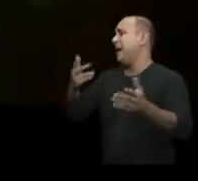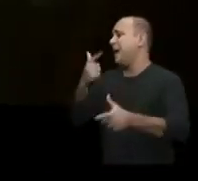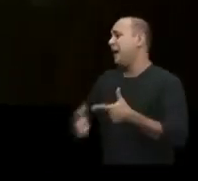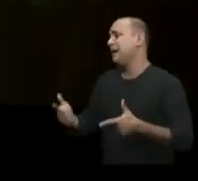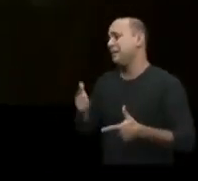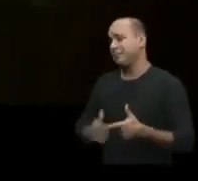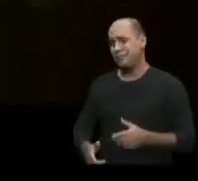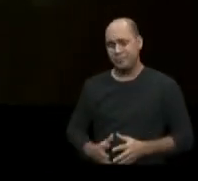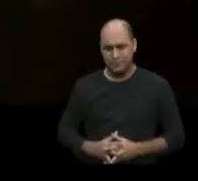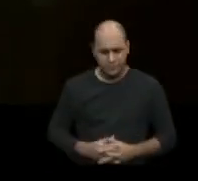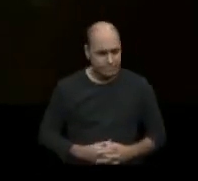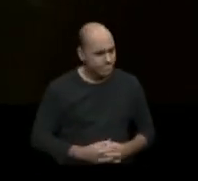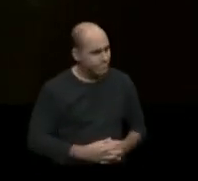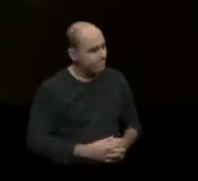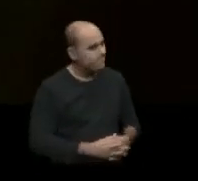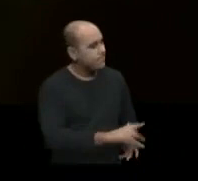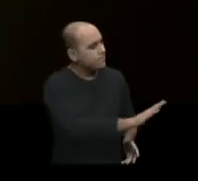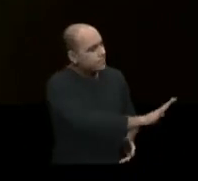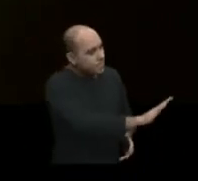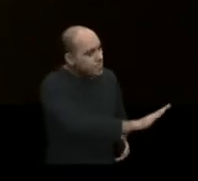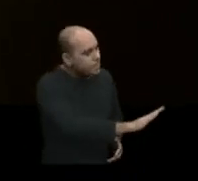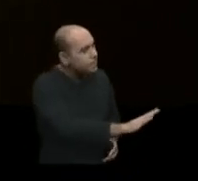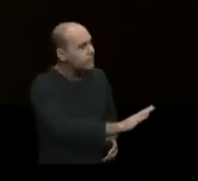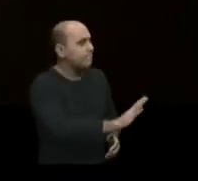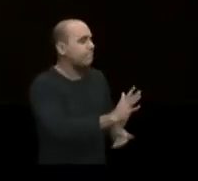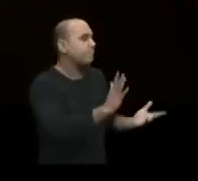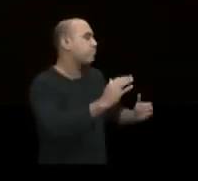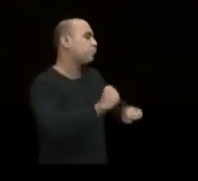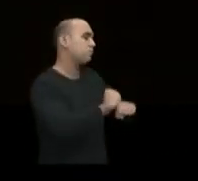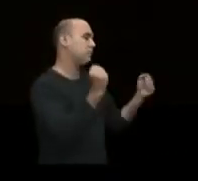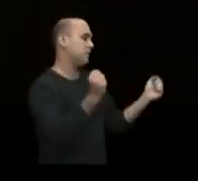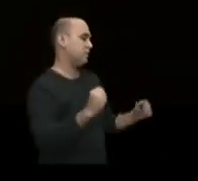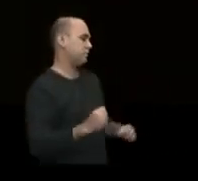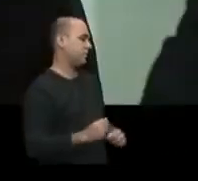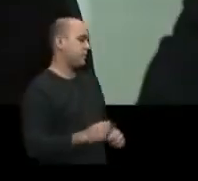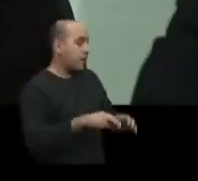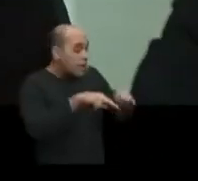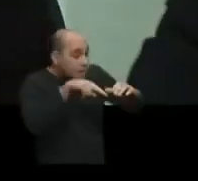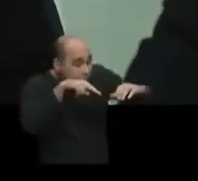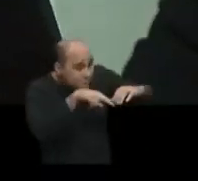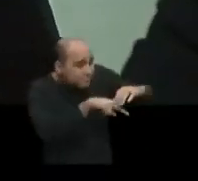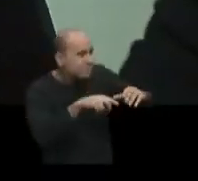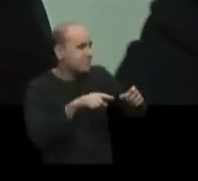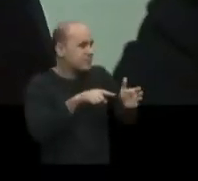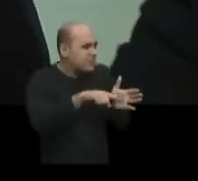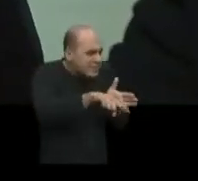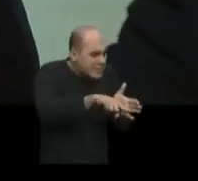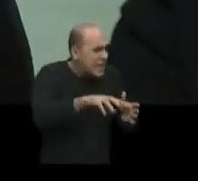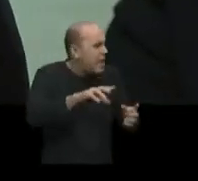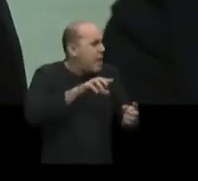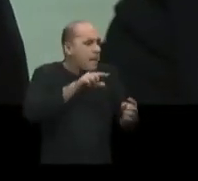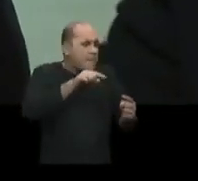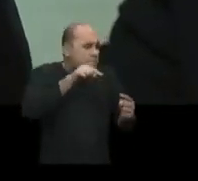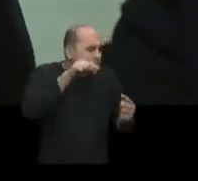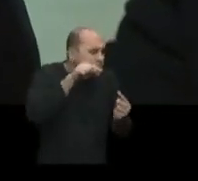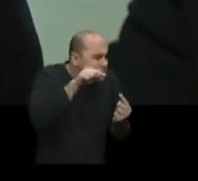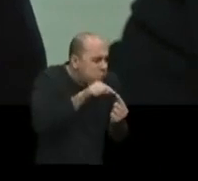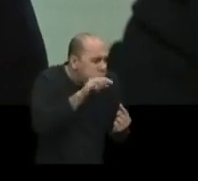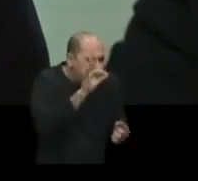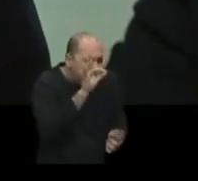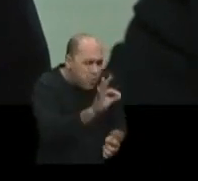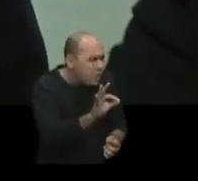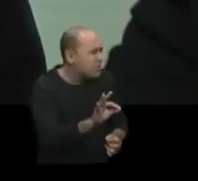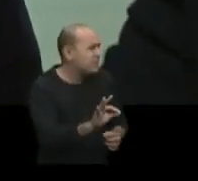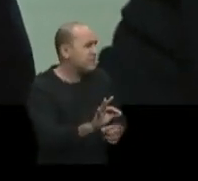saber. Os exames e tomografias são muito específicos. Nenhum médico lhe pediria algo